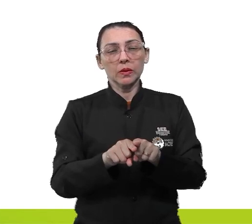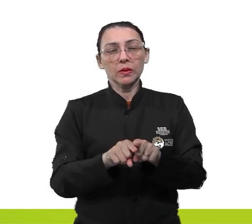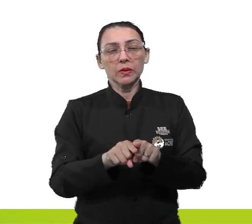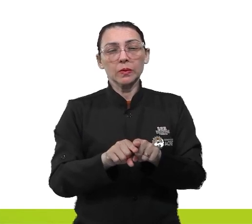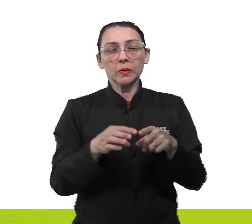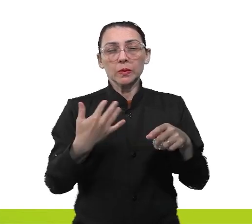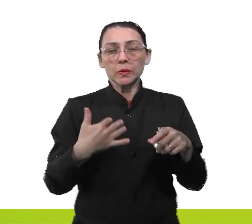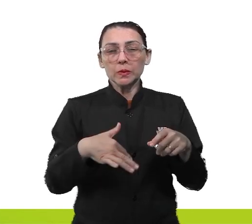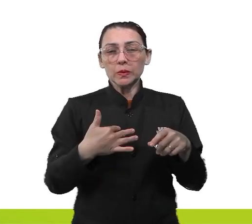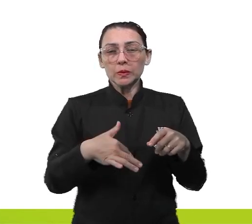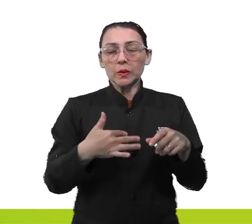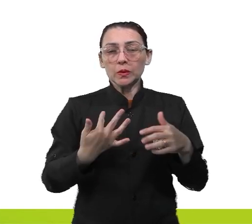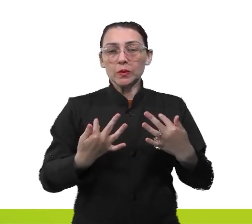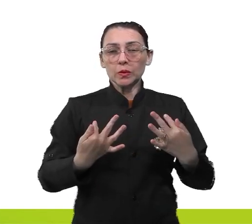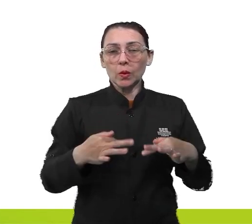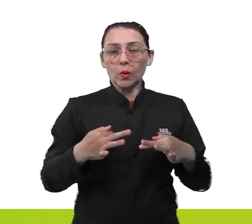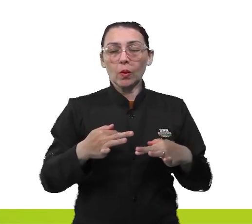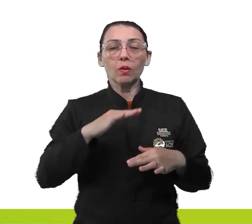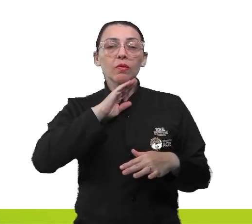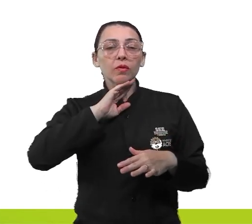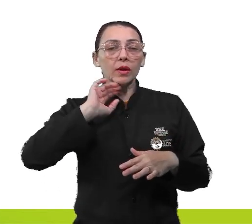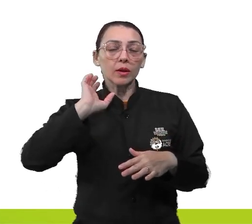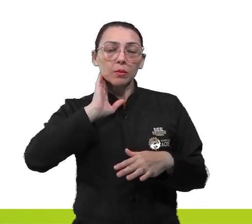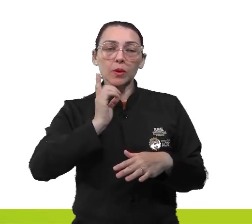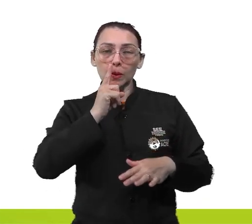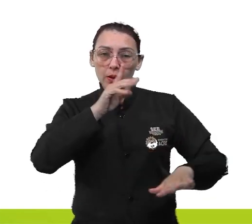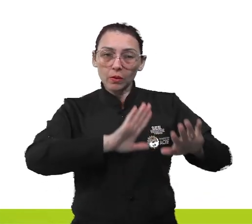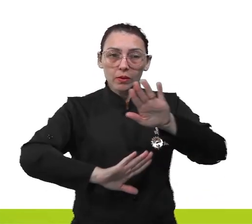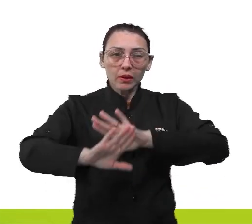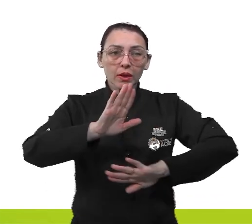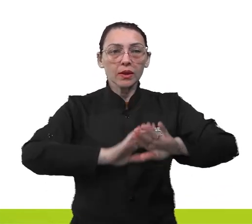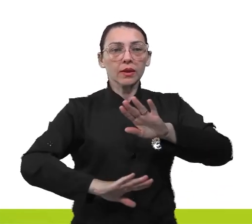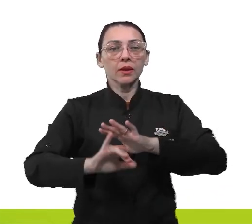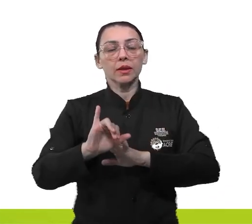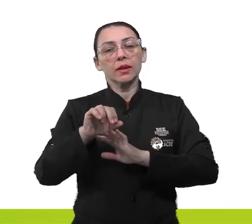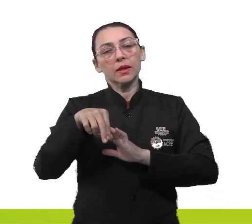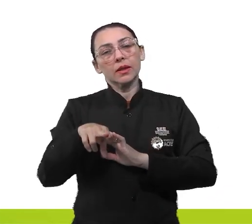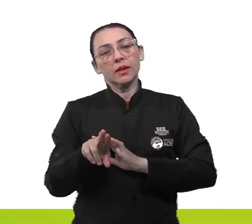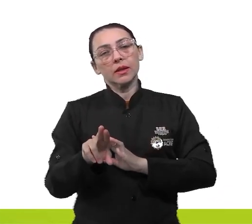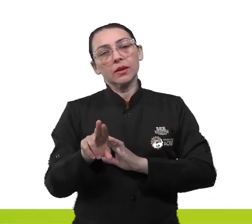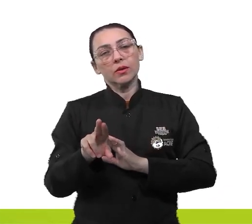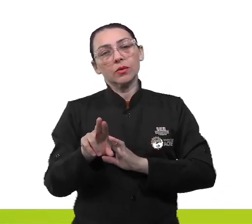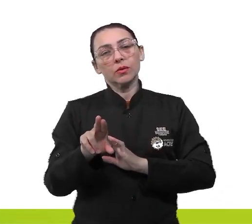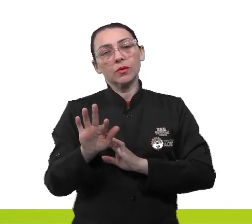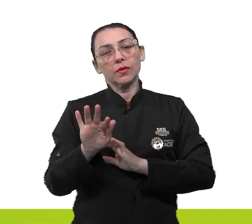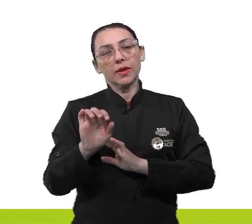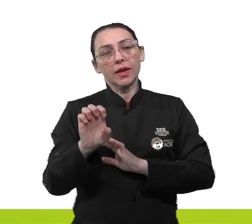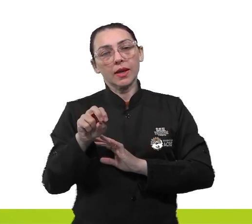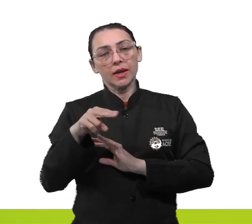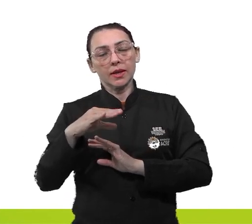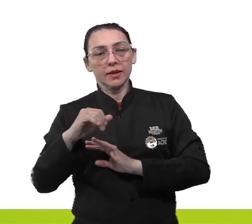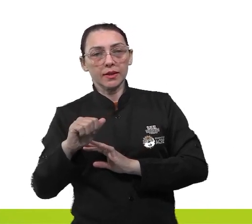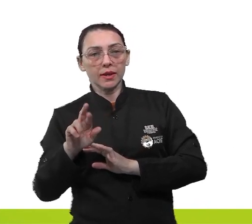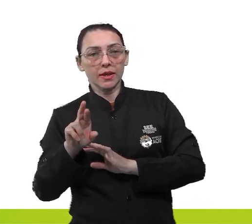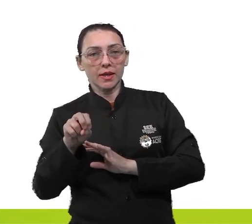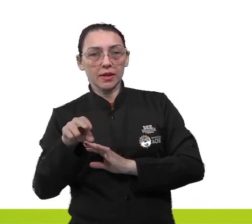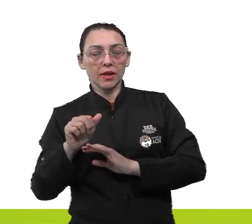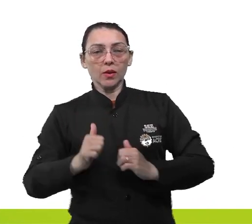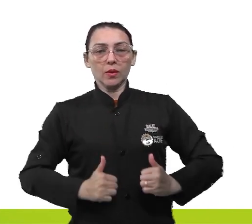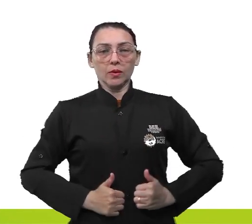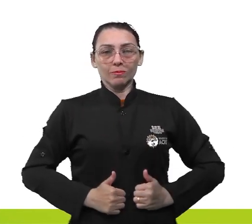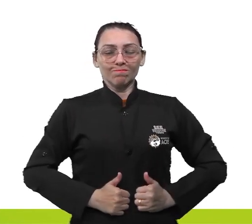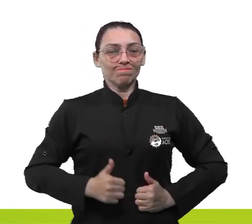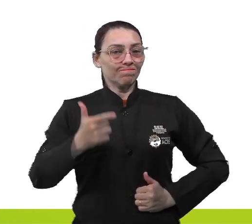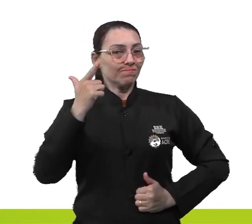ardência, urinar, dor, febre, tem que ter cuidado, tá? Temos a insuficiência renal, é quando os rins